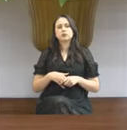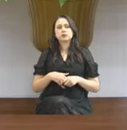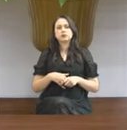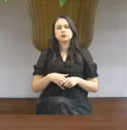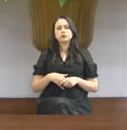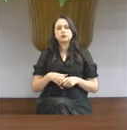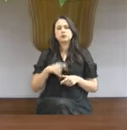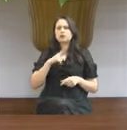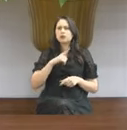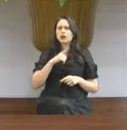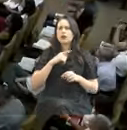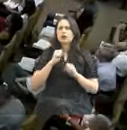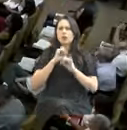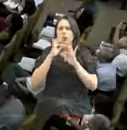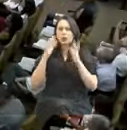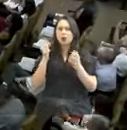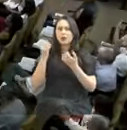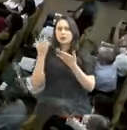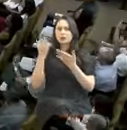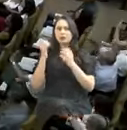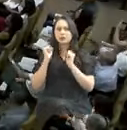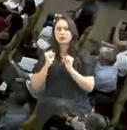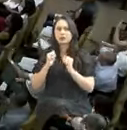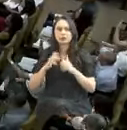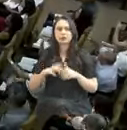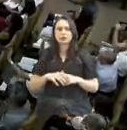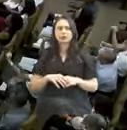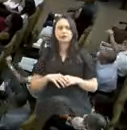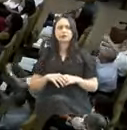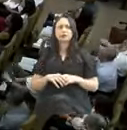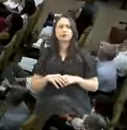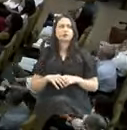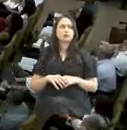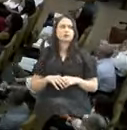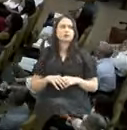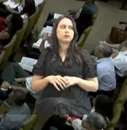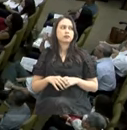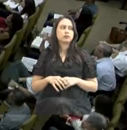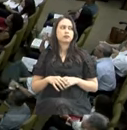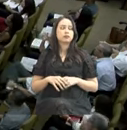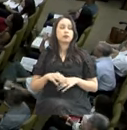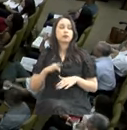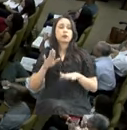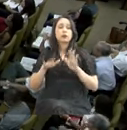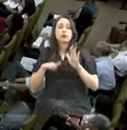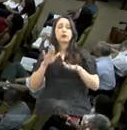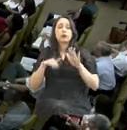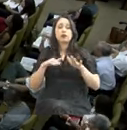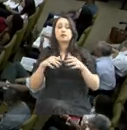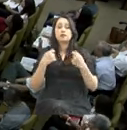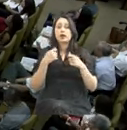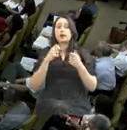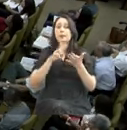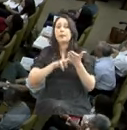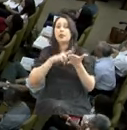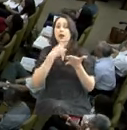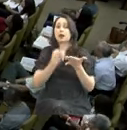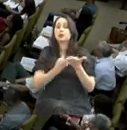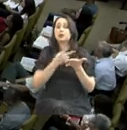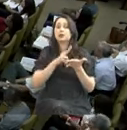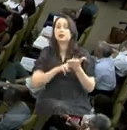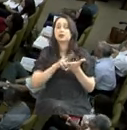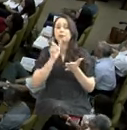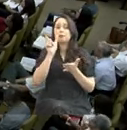Quem tem um glória para dar, levante a mão. Às vezes, eu tenho só que traduzir esta